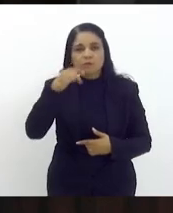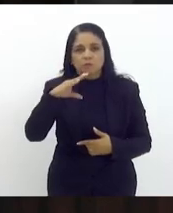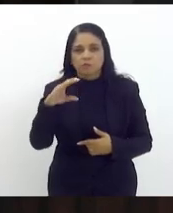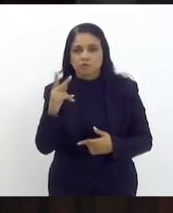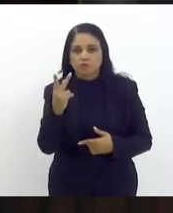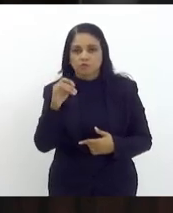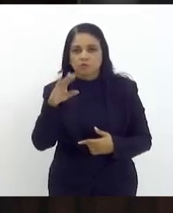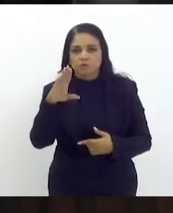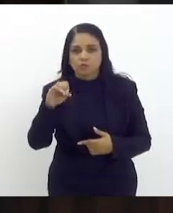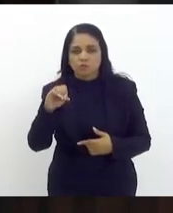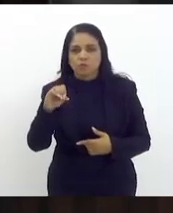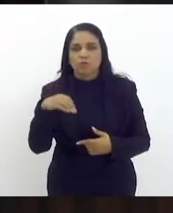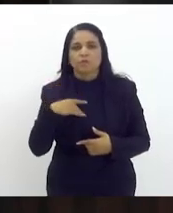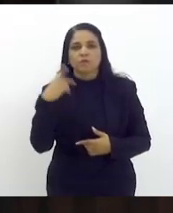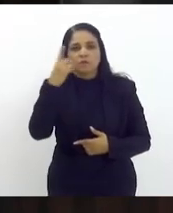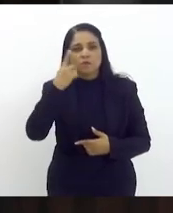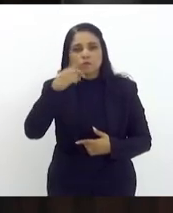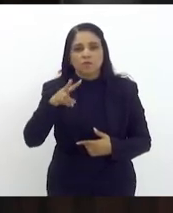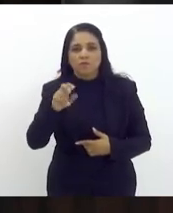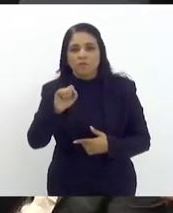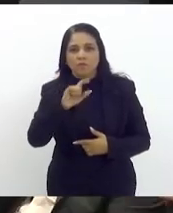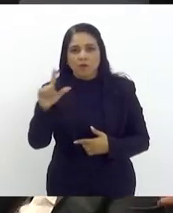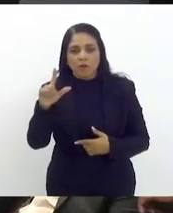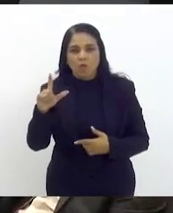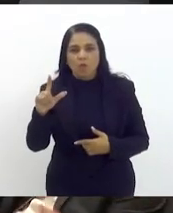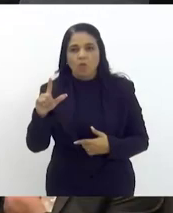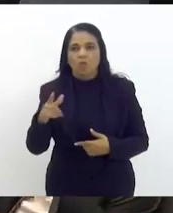Machado deputado Valdo Seaza